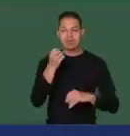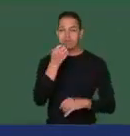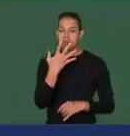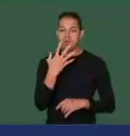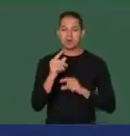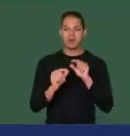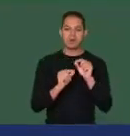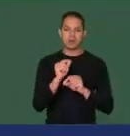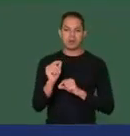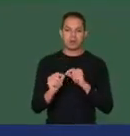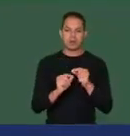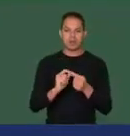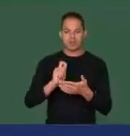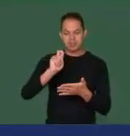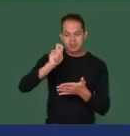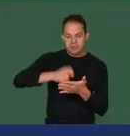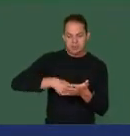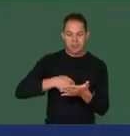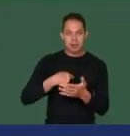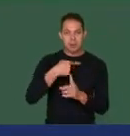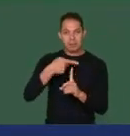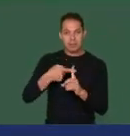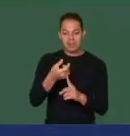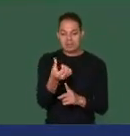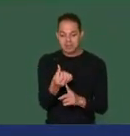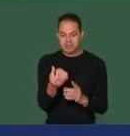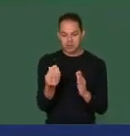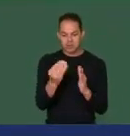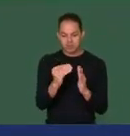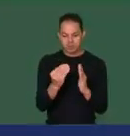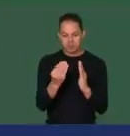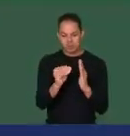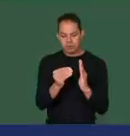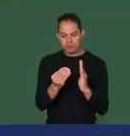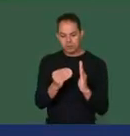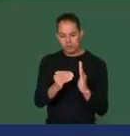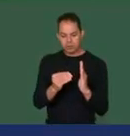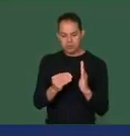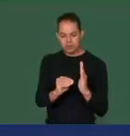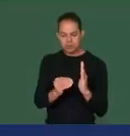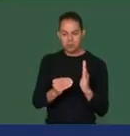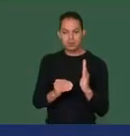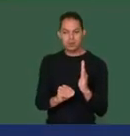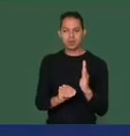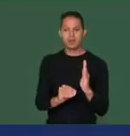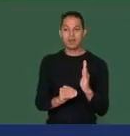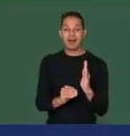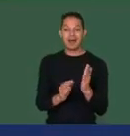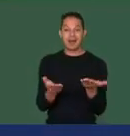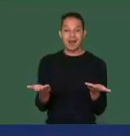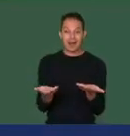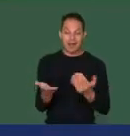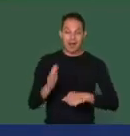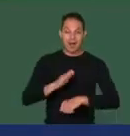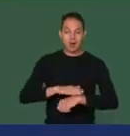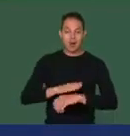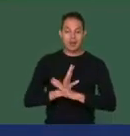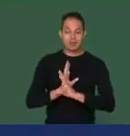que novas 6 assinaturas entraram para a CPI. Ou seja, neste momento nós